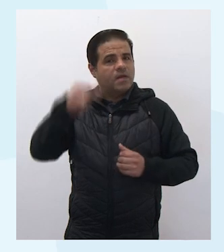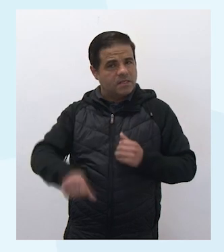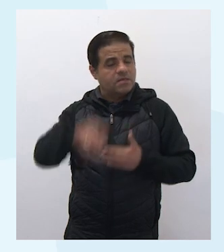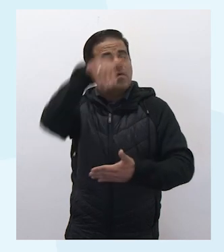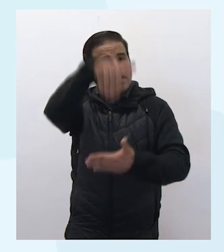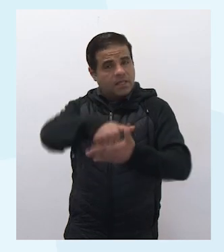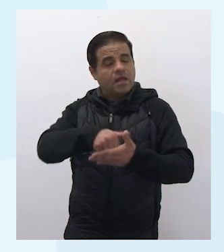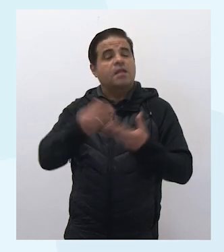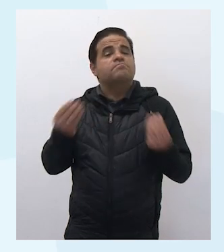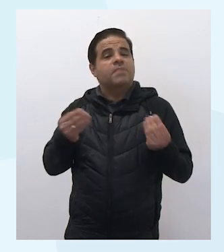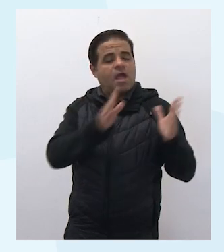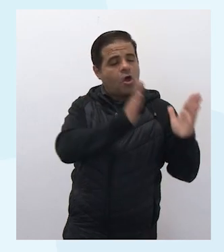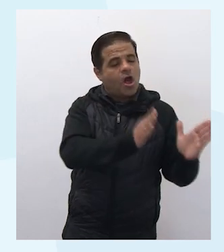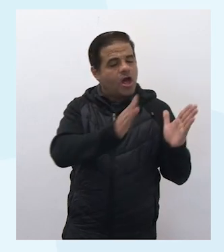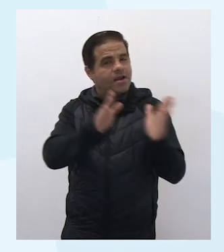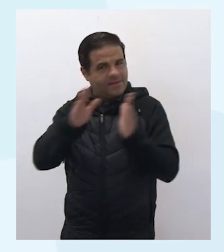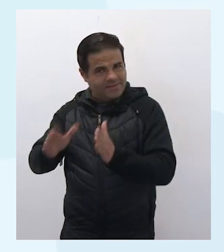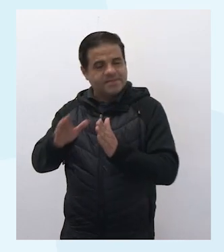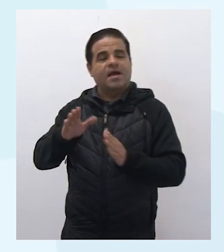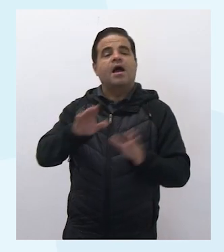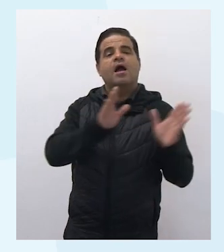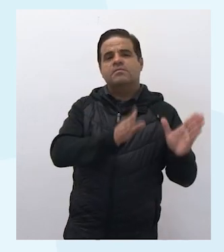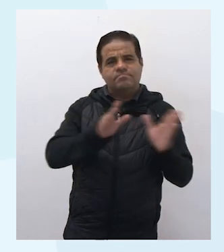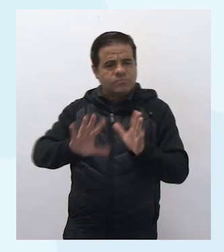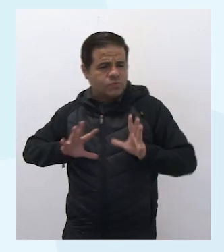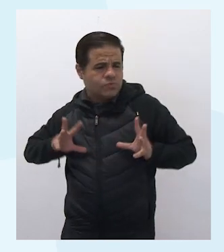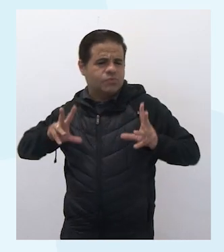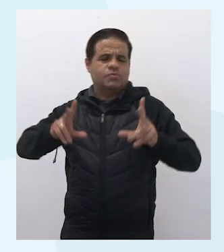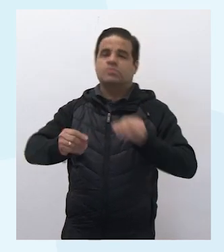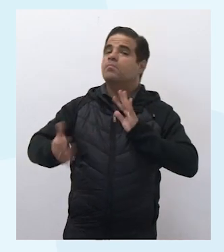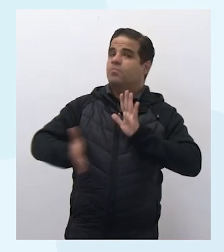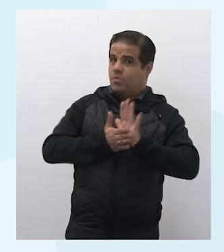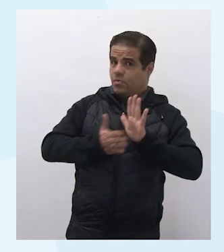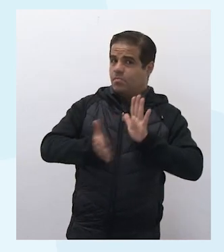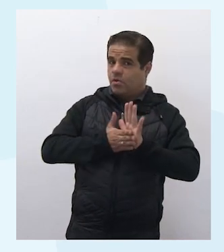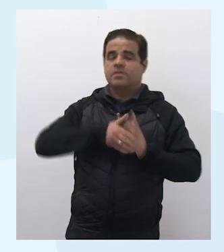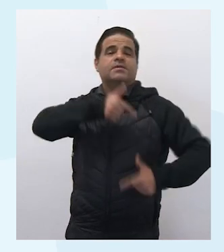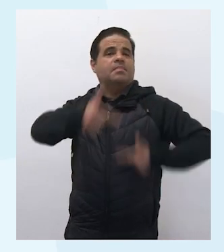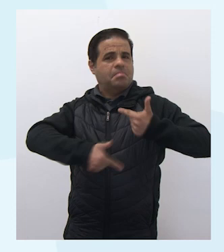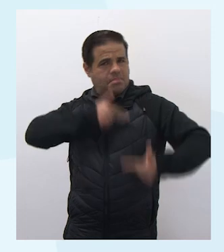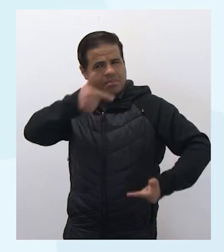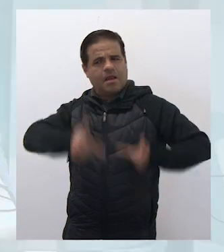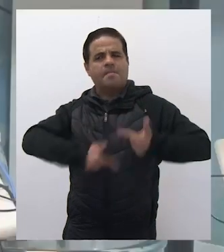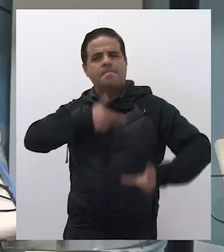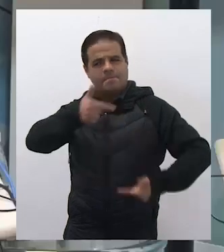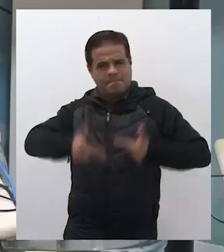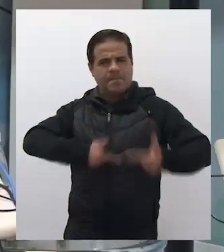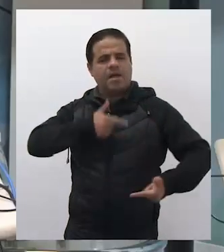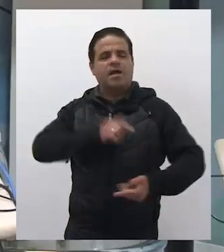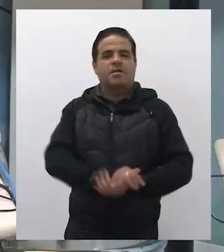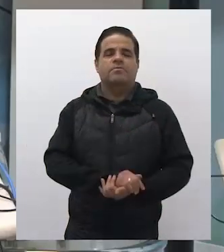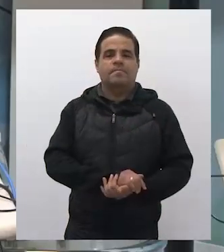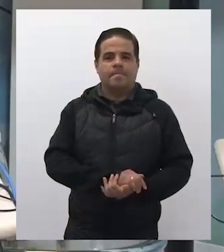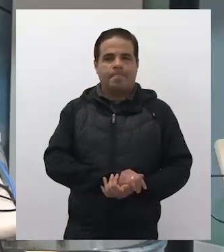externas, a fim de organizar e reorganizar as propostas de trabalho.